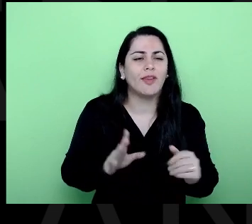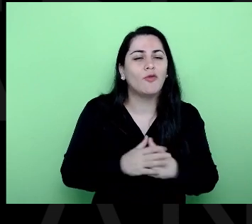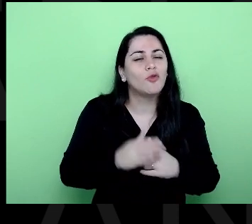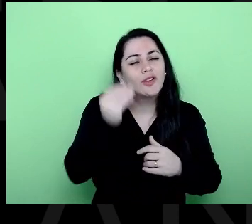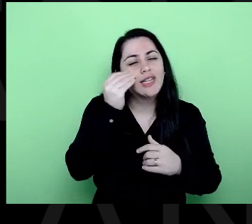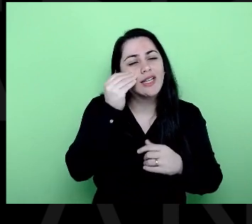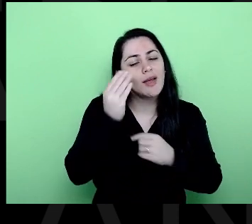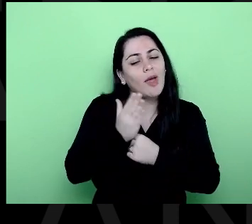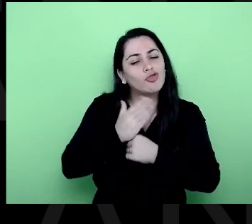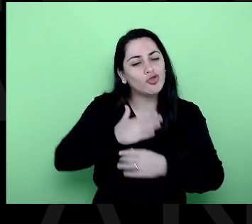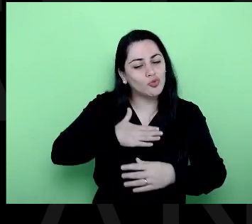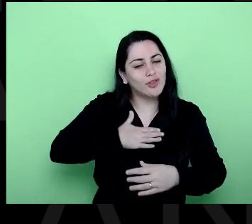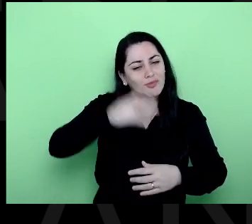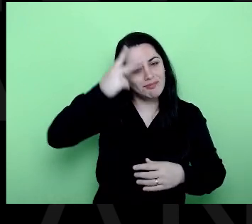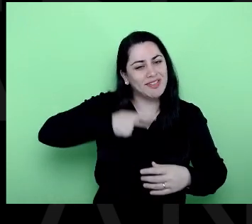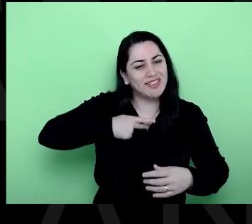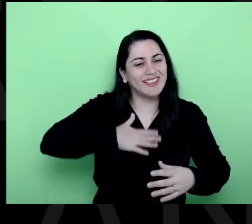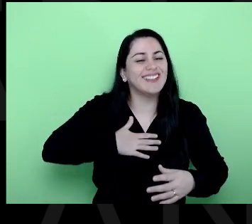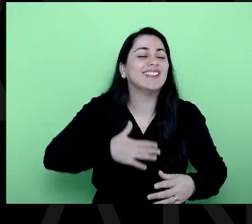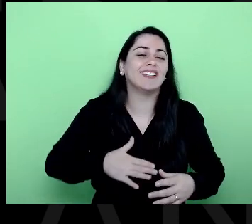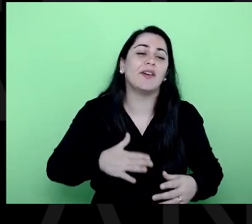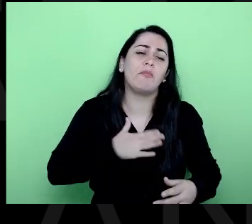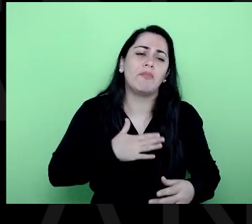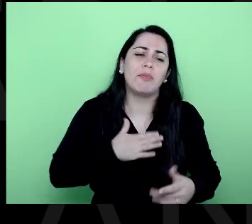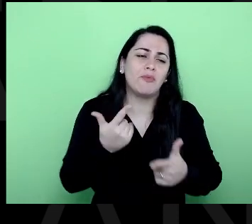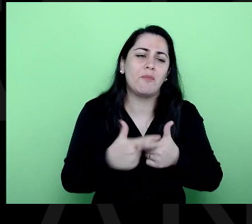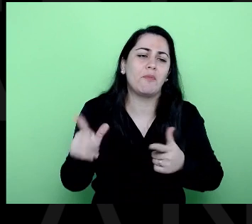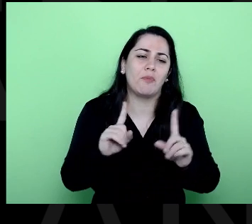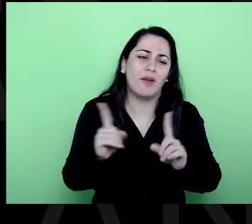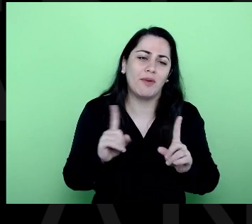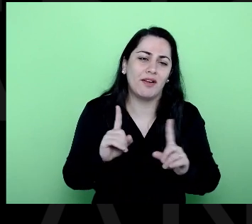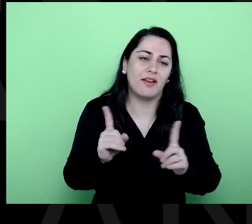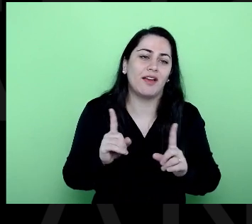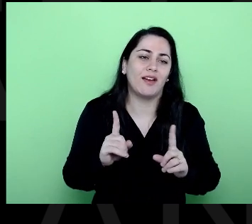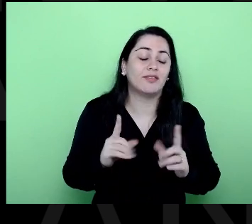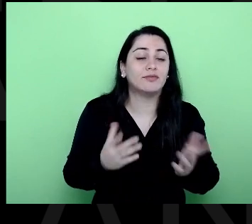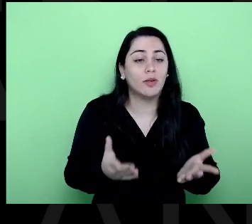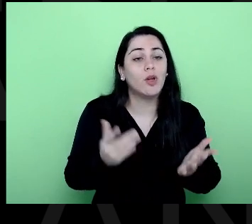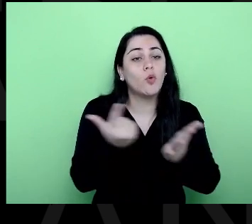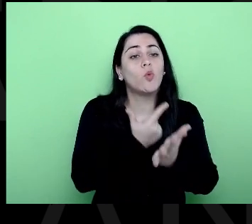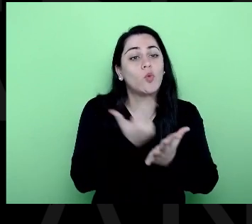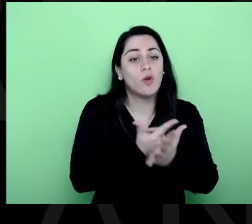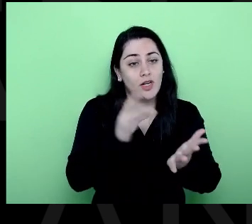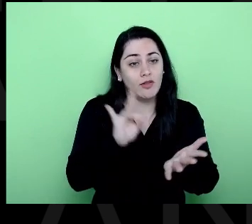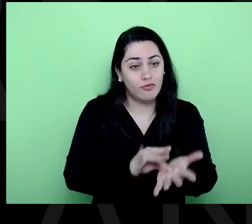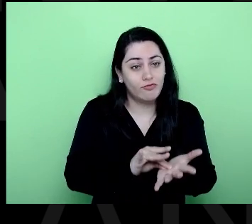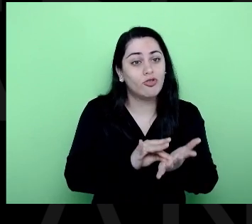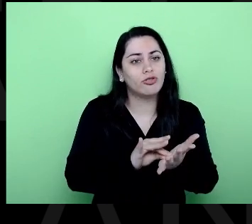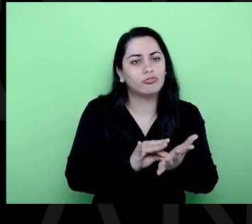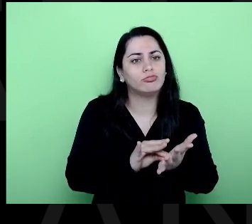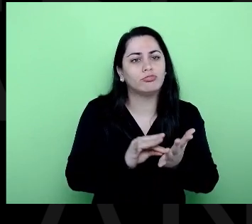lado. Acho que no meu caso, acho que não havia problema, não. Tanto é que o livro, efetivamente, acho que o